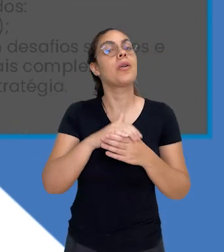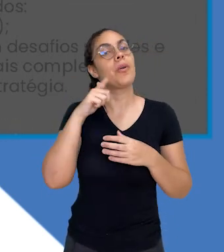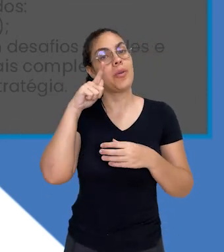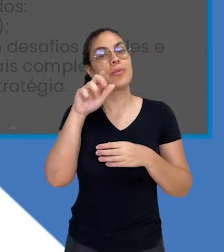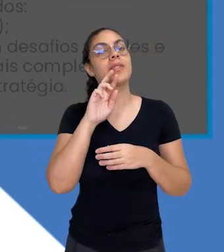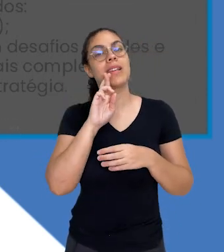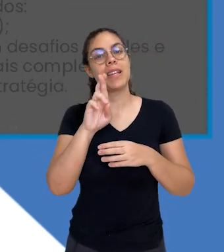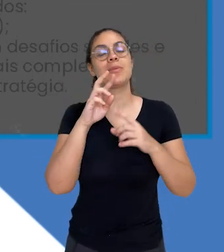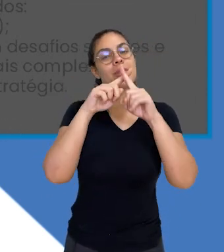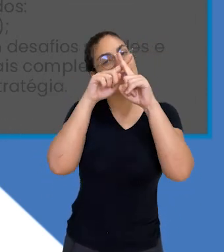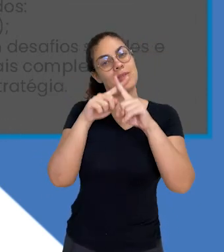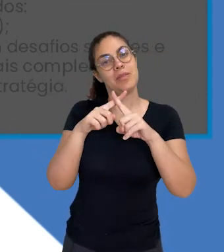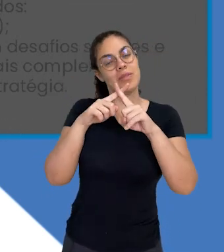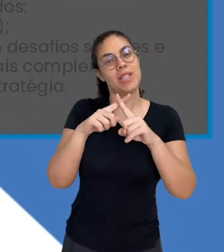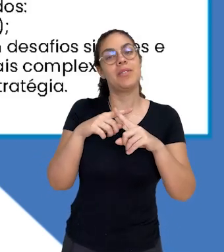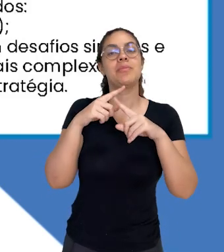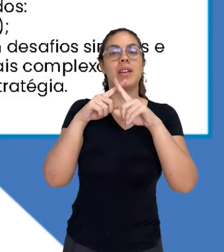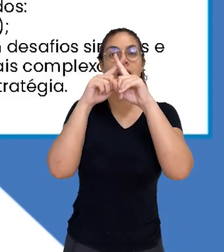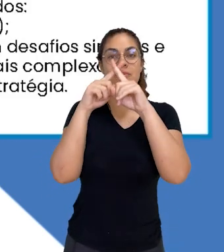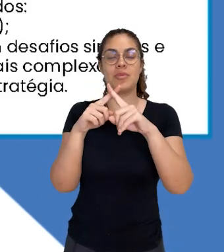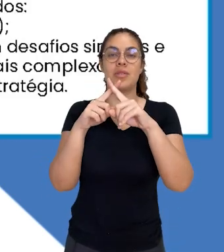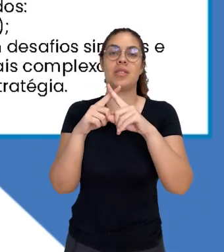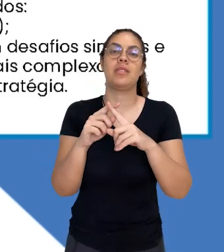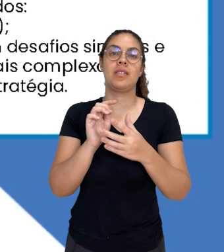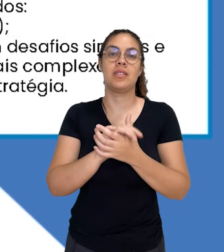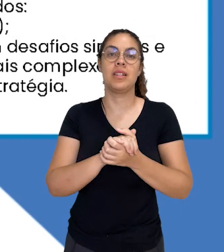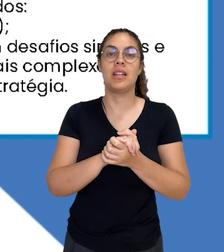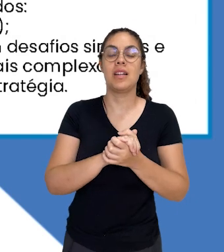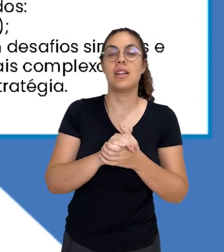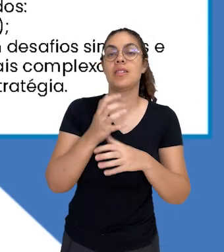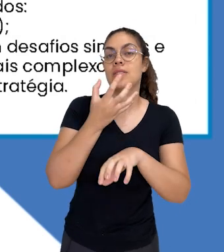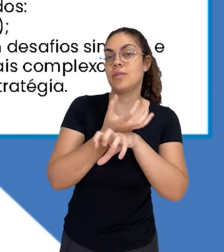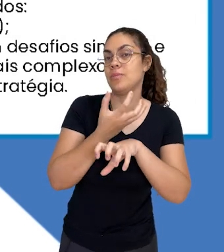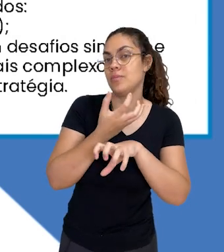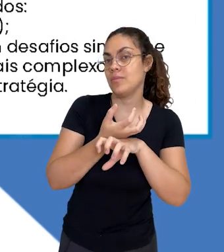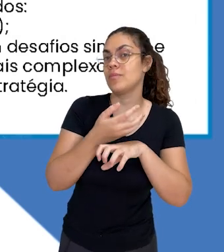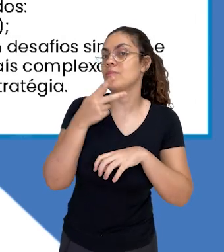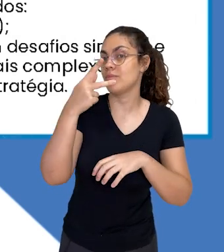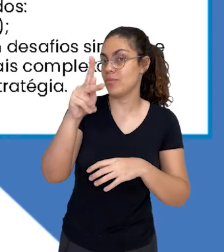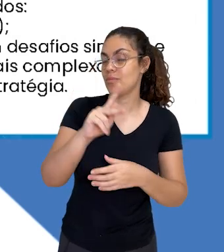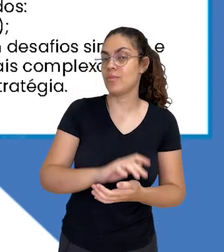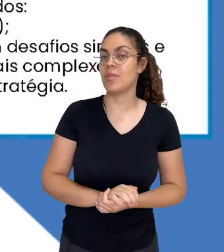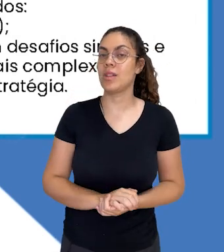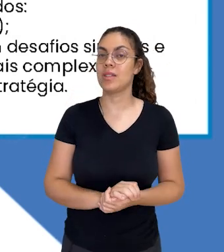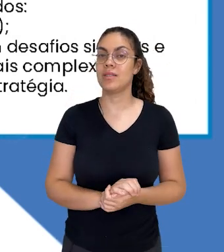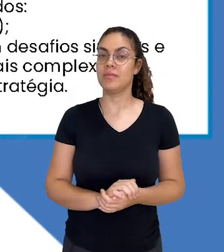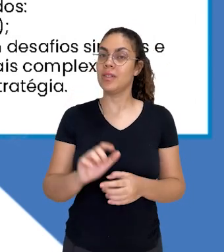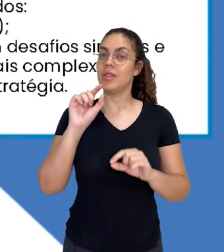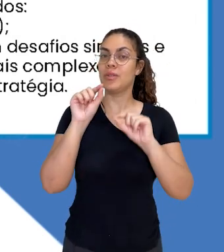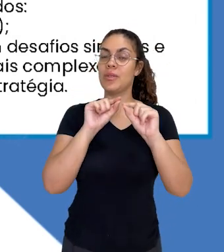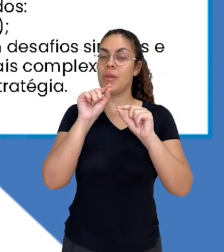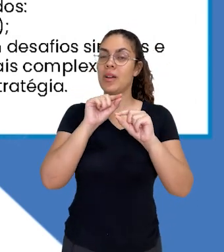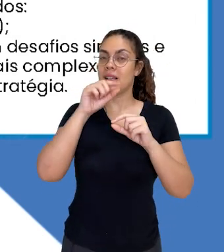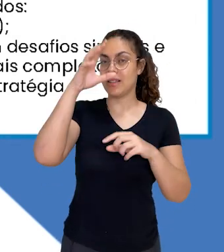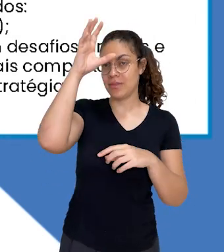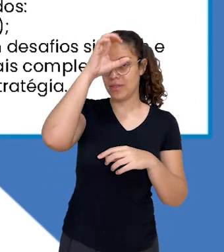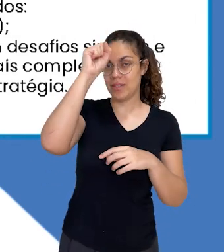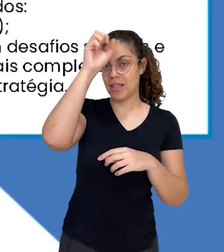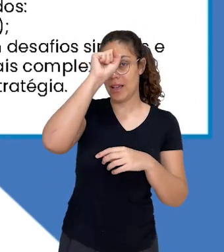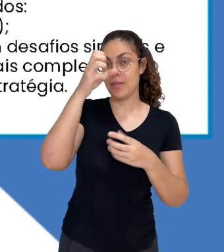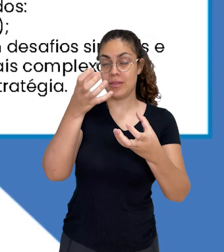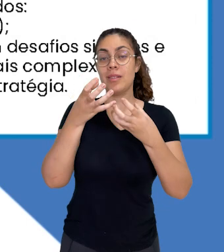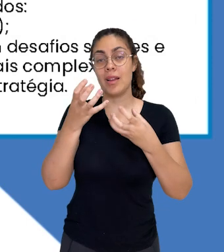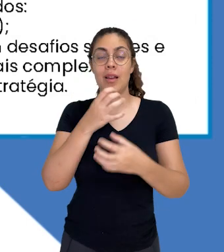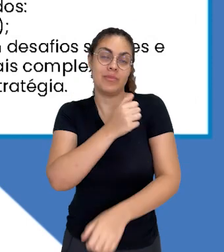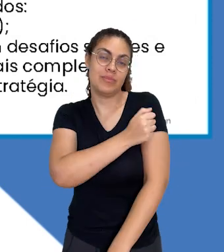você propôs E então construímos Um Desafio Com base no conteúdo da sua disciplina que você colocou dentro dessa